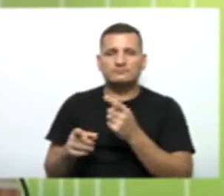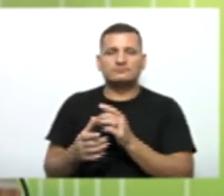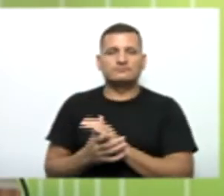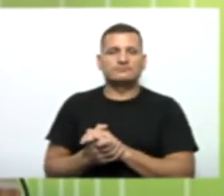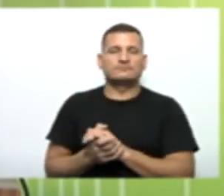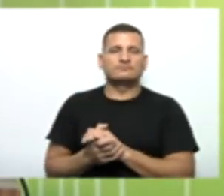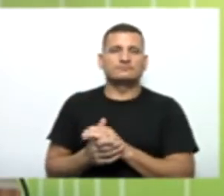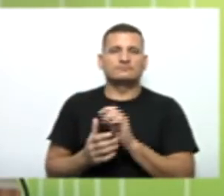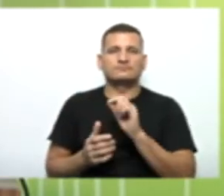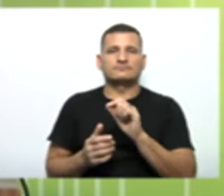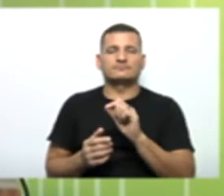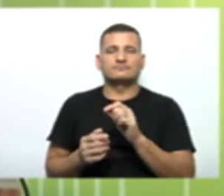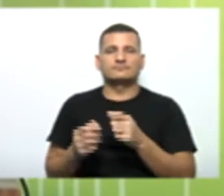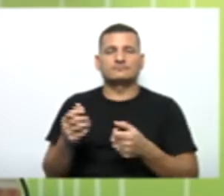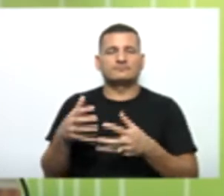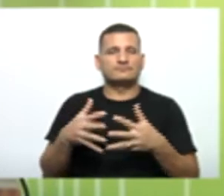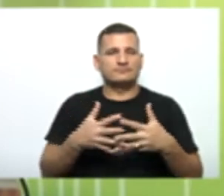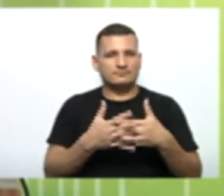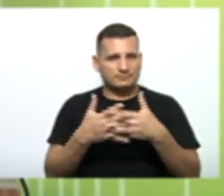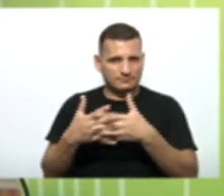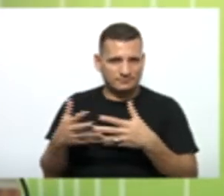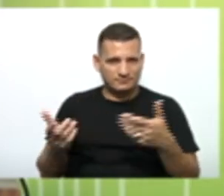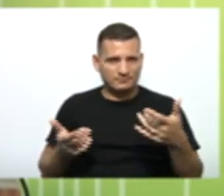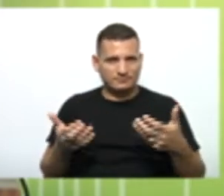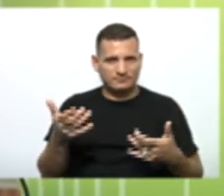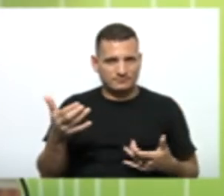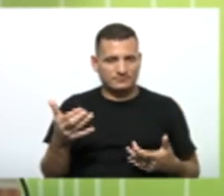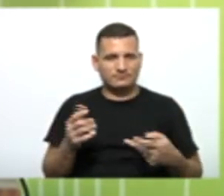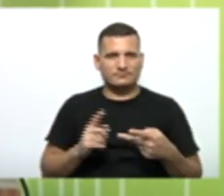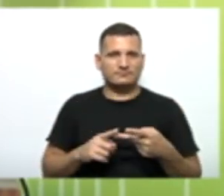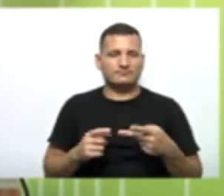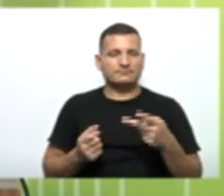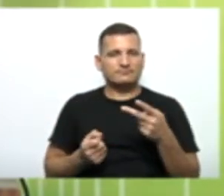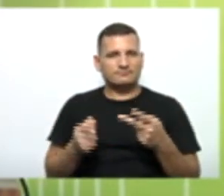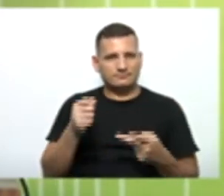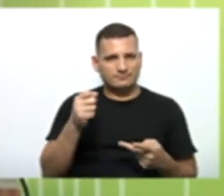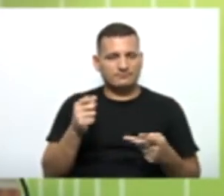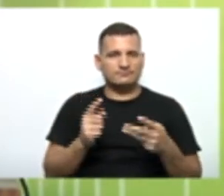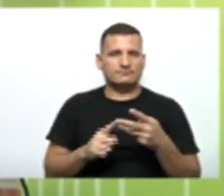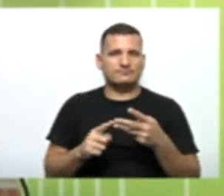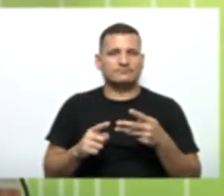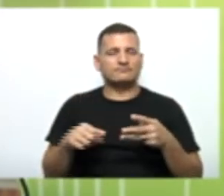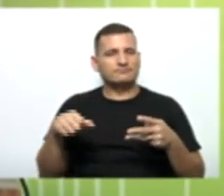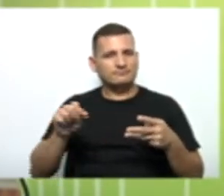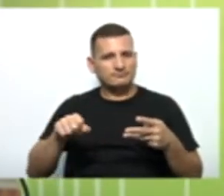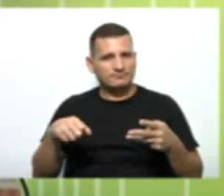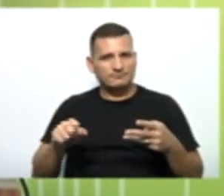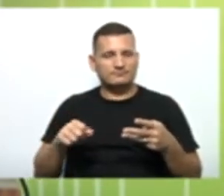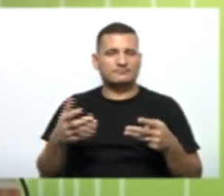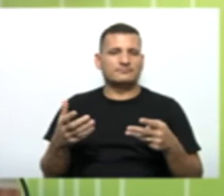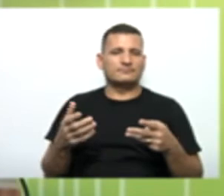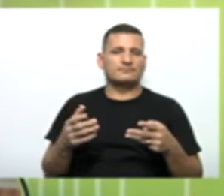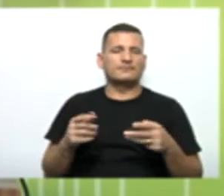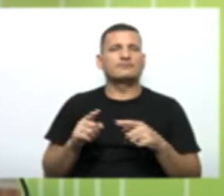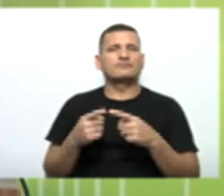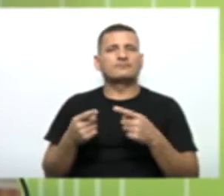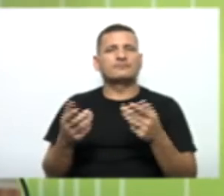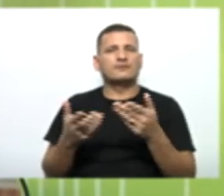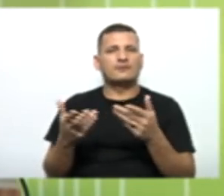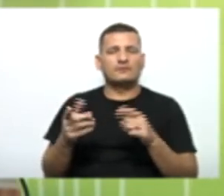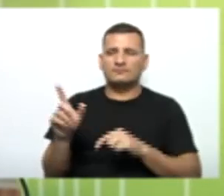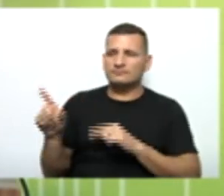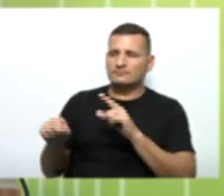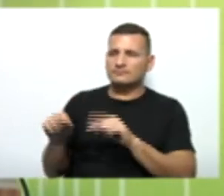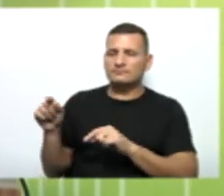quê? Caminhões, automóveis, motocicletas, certo? E aí você vai falar, mas e agora? Como que eu vou